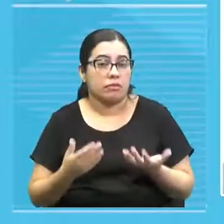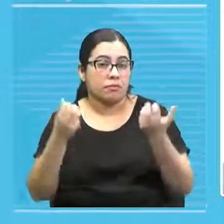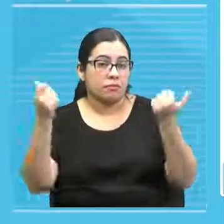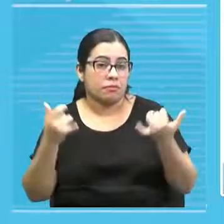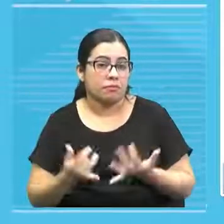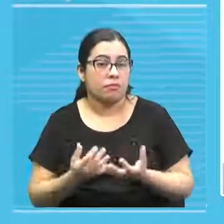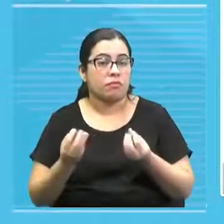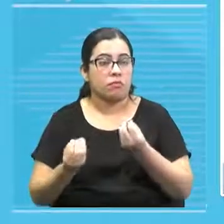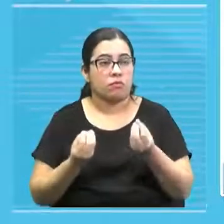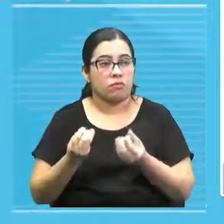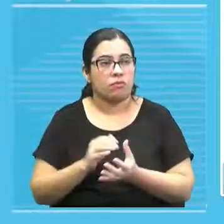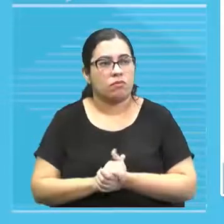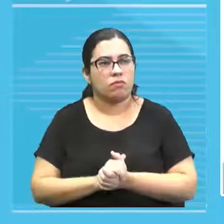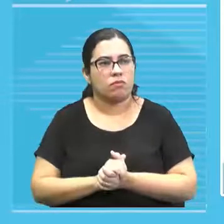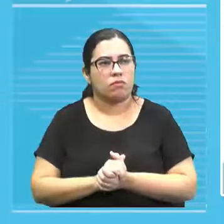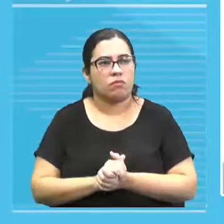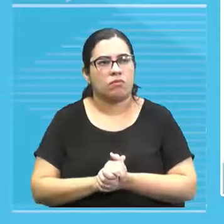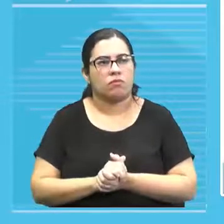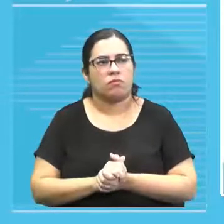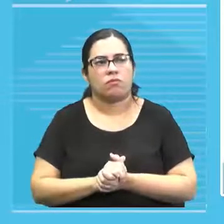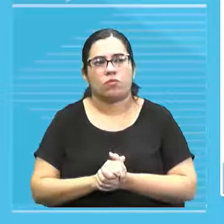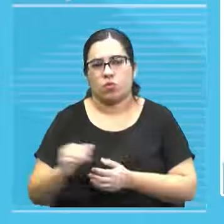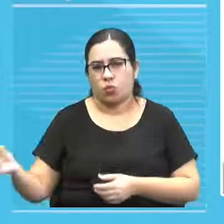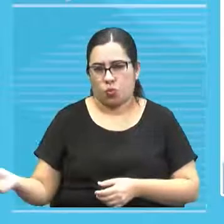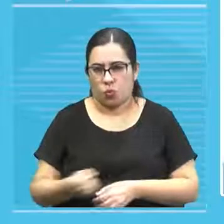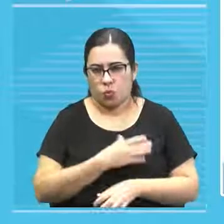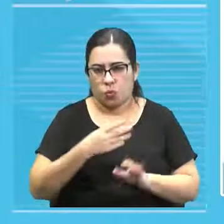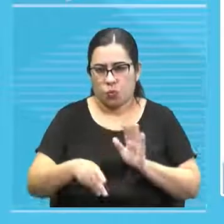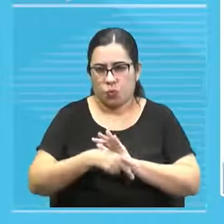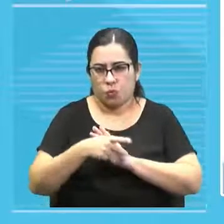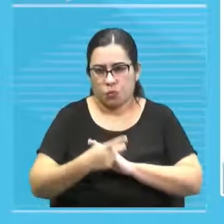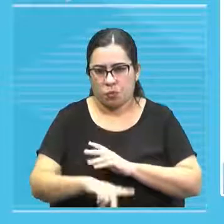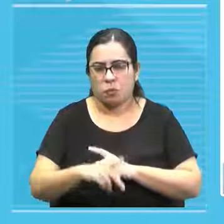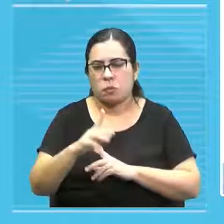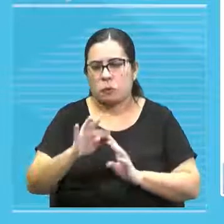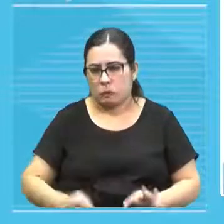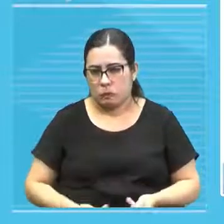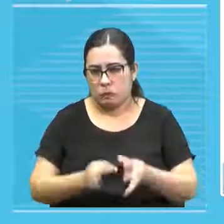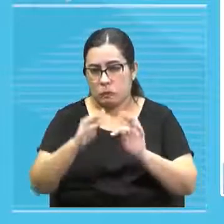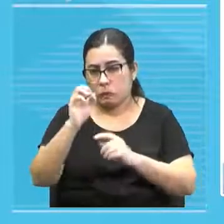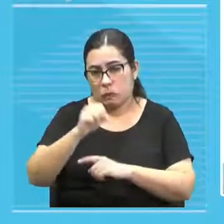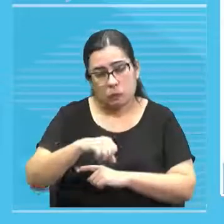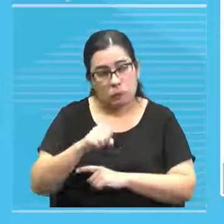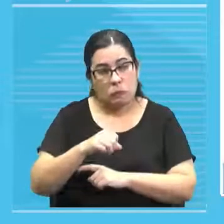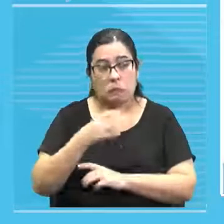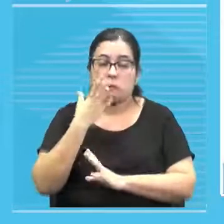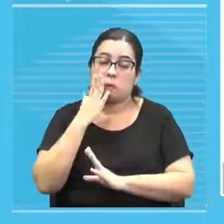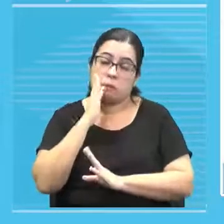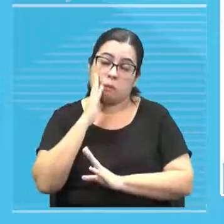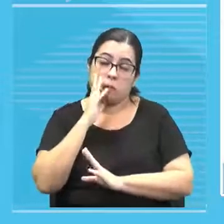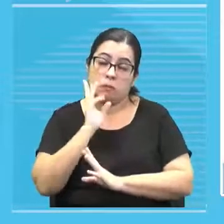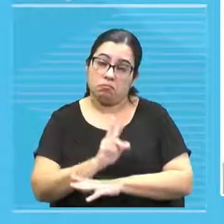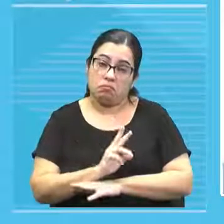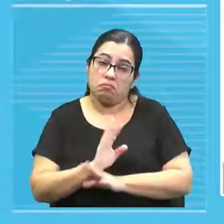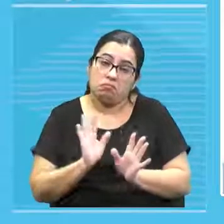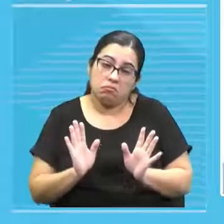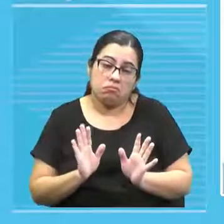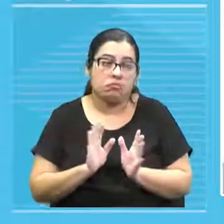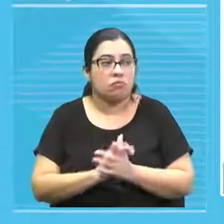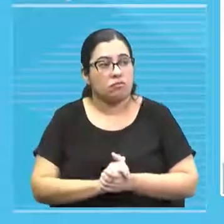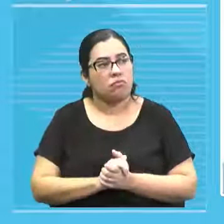novo ao novo modelo de fundamento na capacidade tecnológica deixou eu destacar que em vermelho